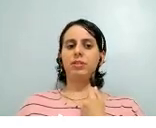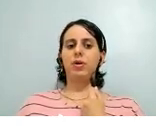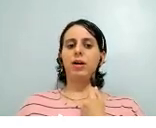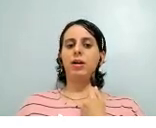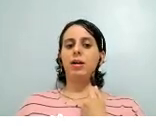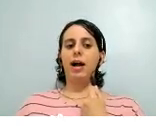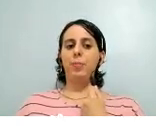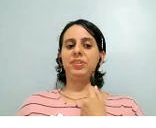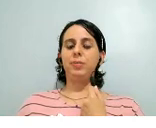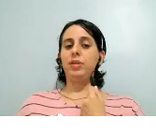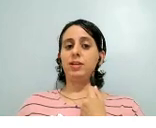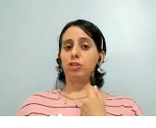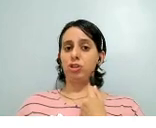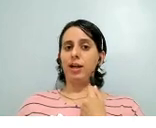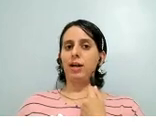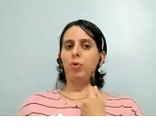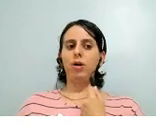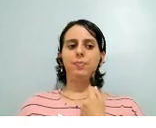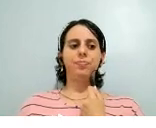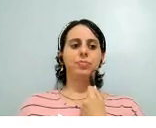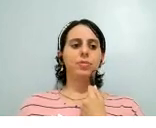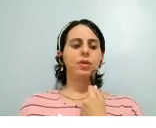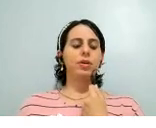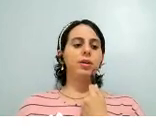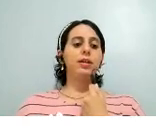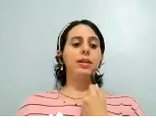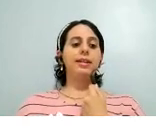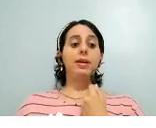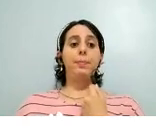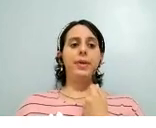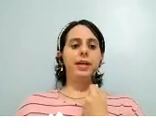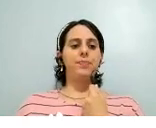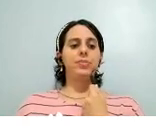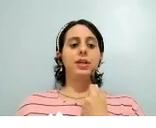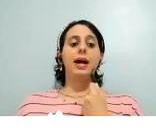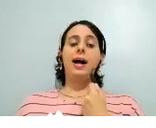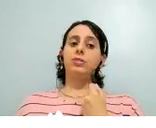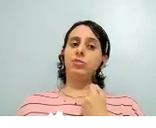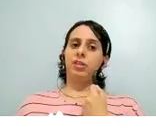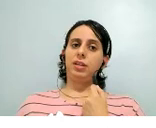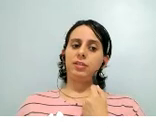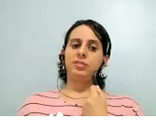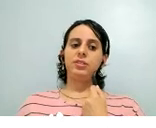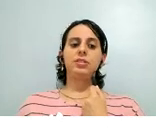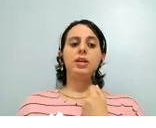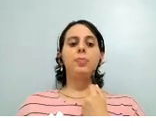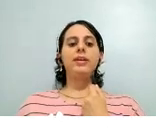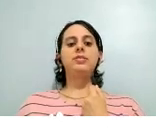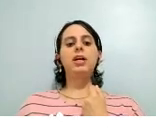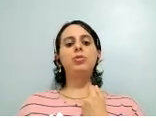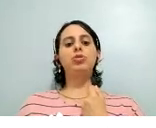né? Então, a pandemia já acabou? Letra B. Às